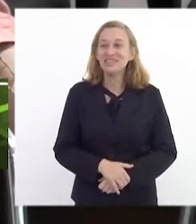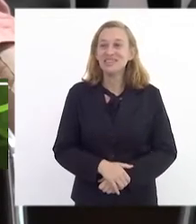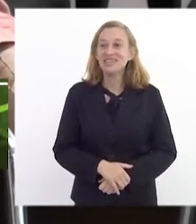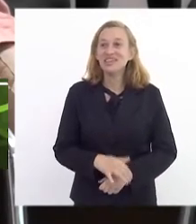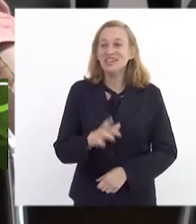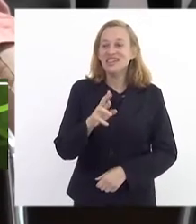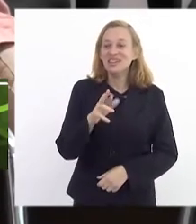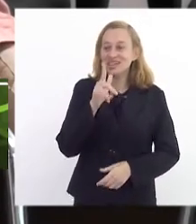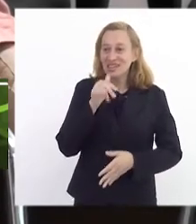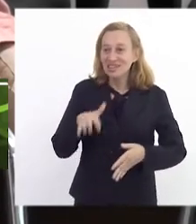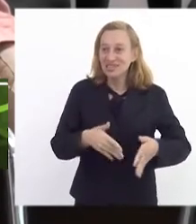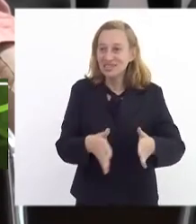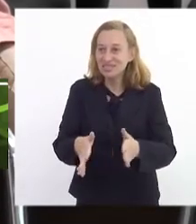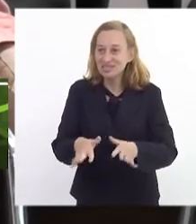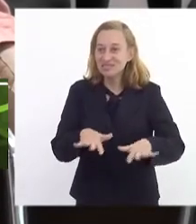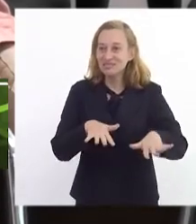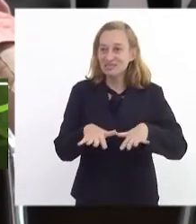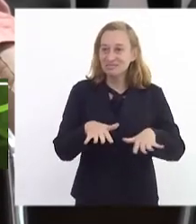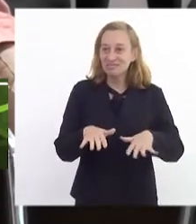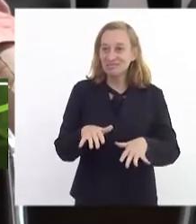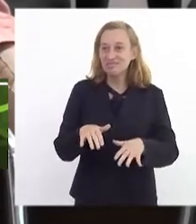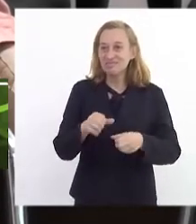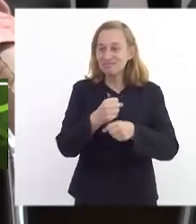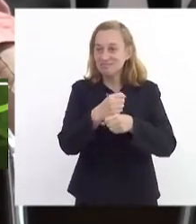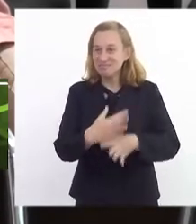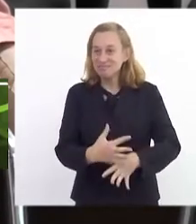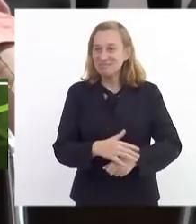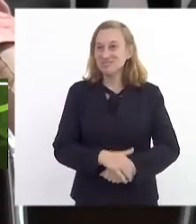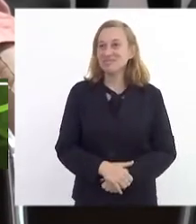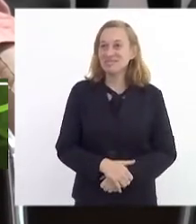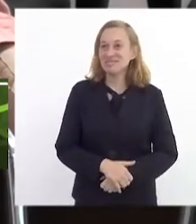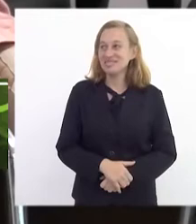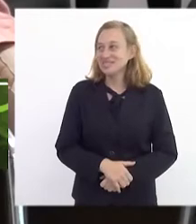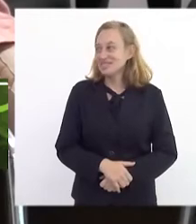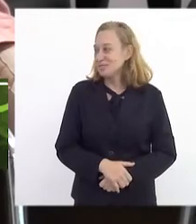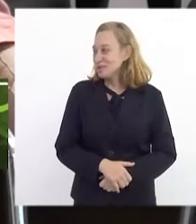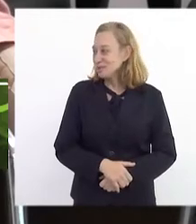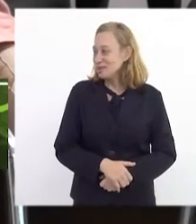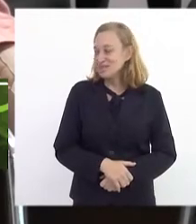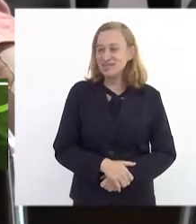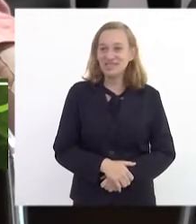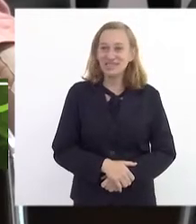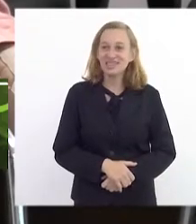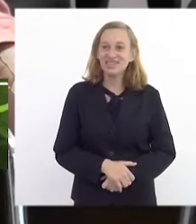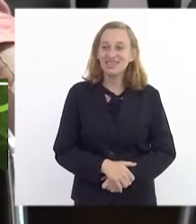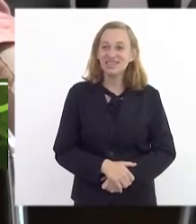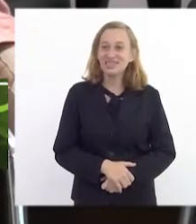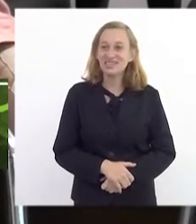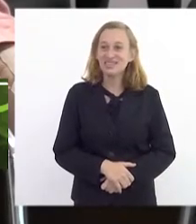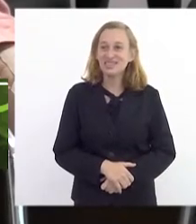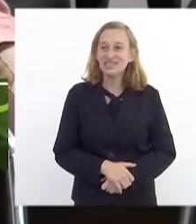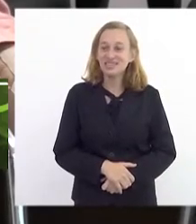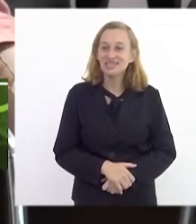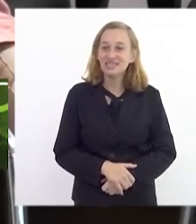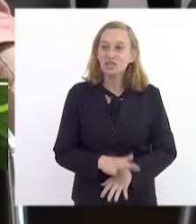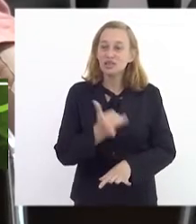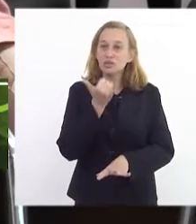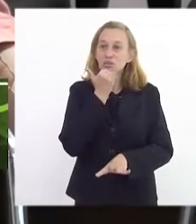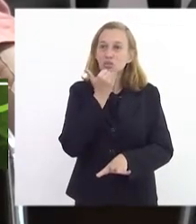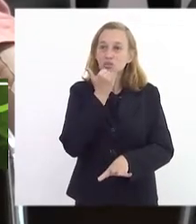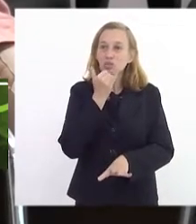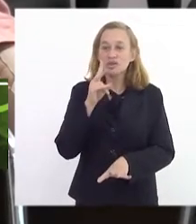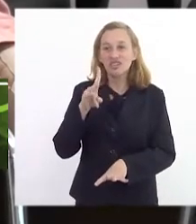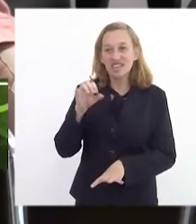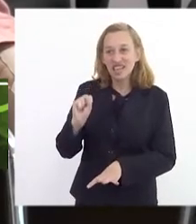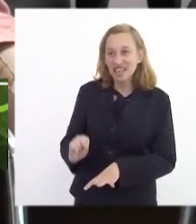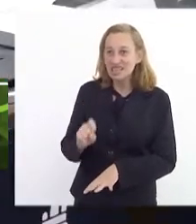Jacaré e demolições. A gente vai ficar com uma parte também de indenização. Desculpa, Vanessa, essas demolições